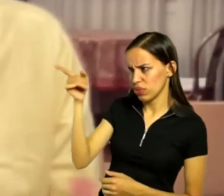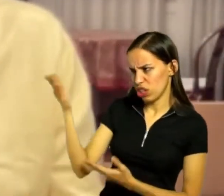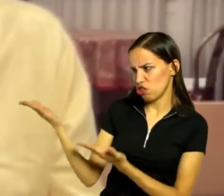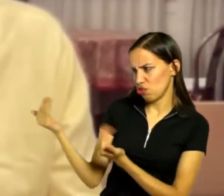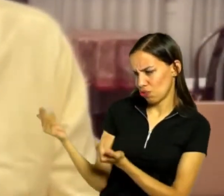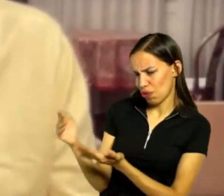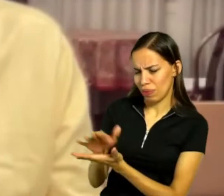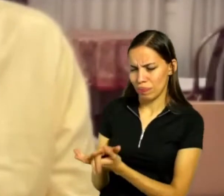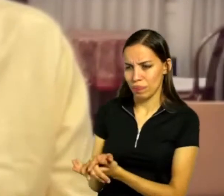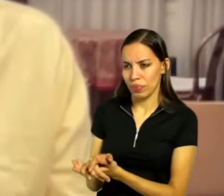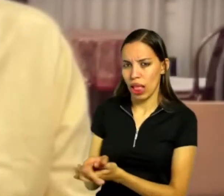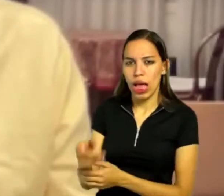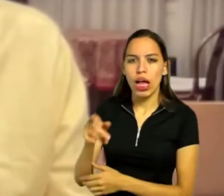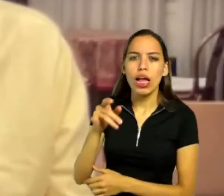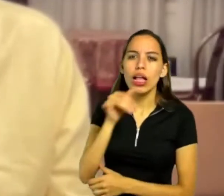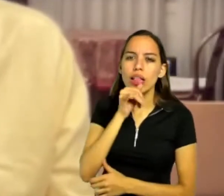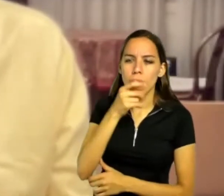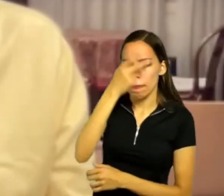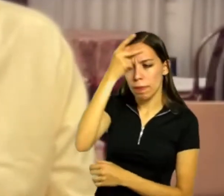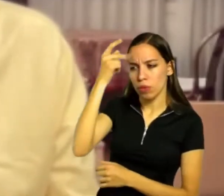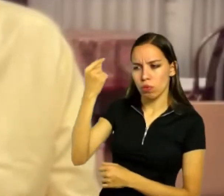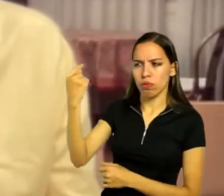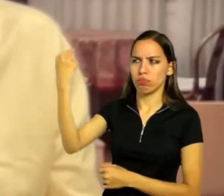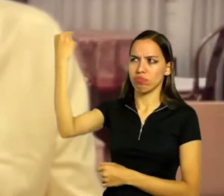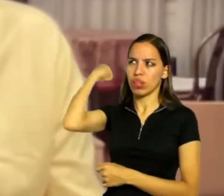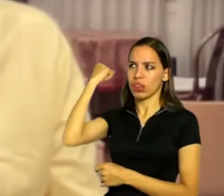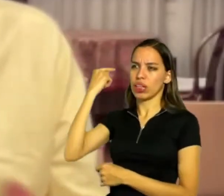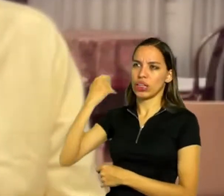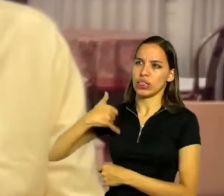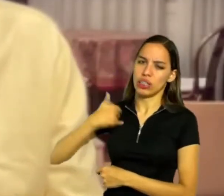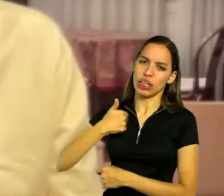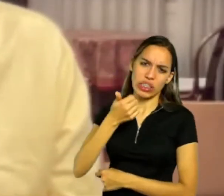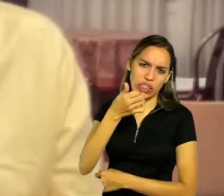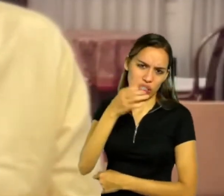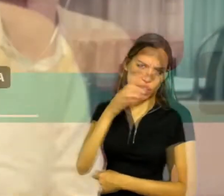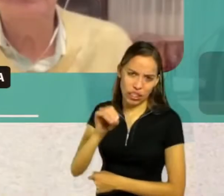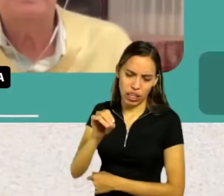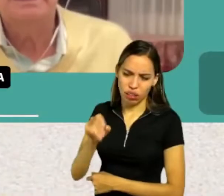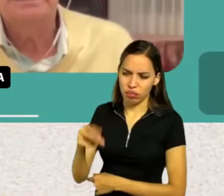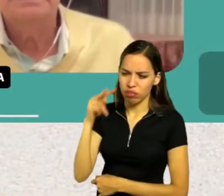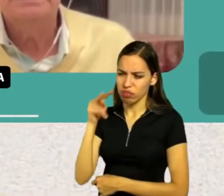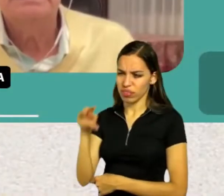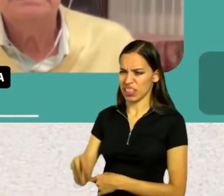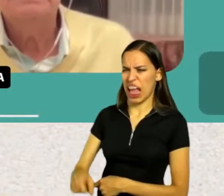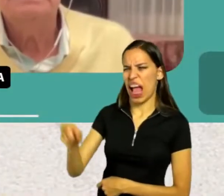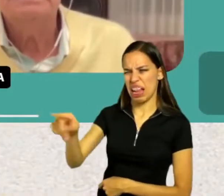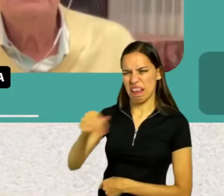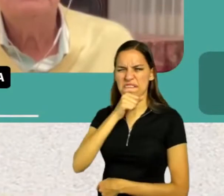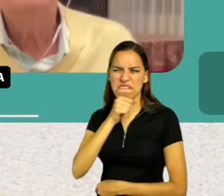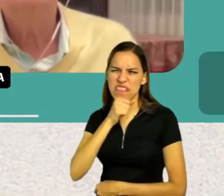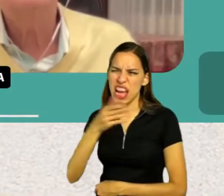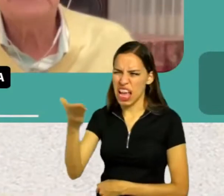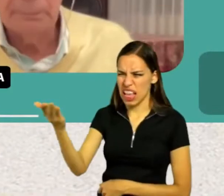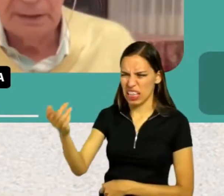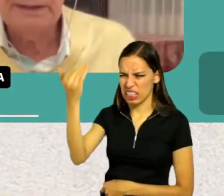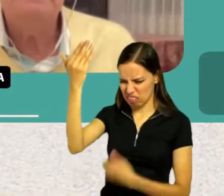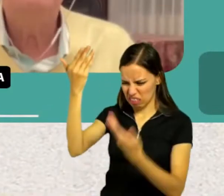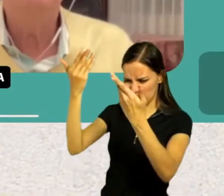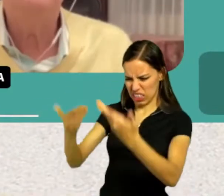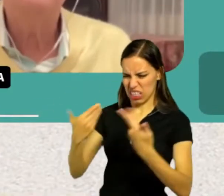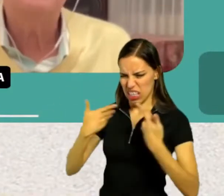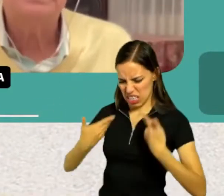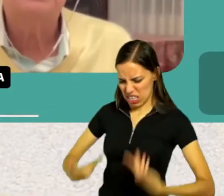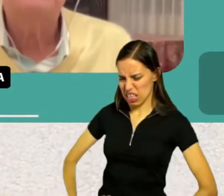de 60 anos era velha, considerada velha, saía no jornal. Era velha fisicamente também, eu lembro